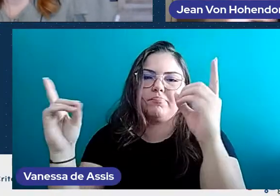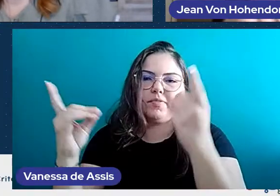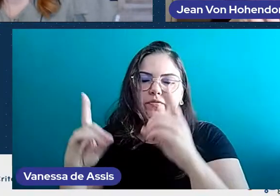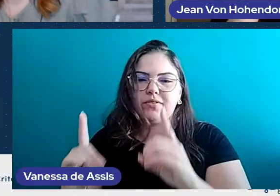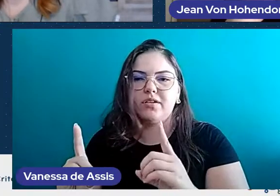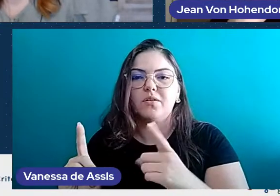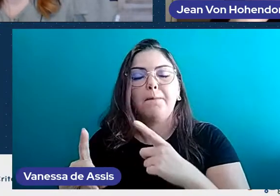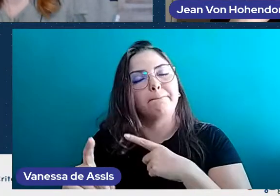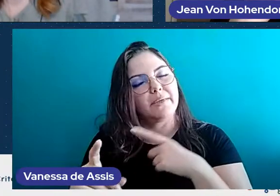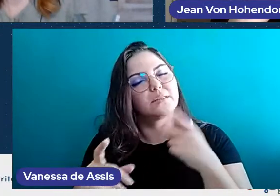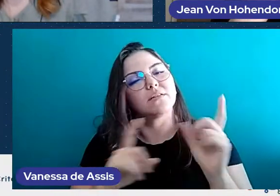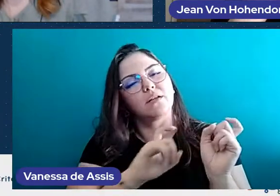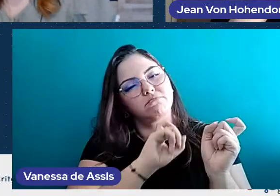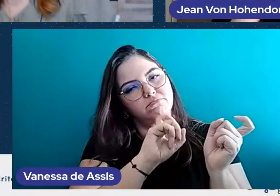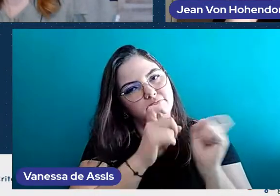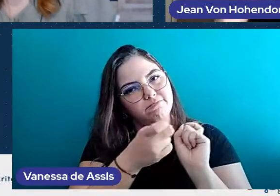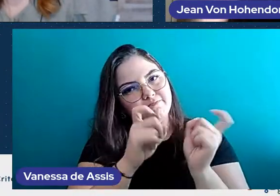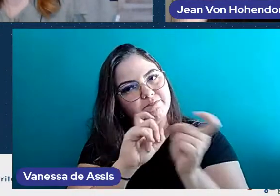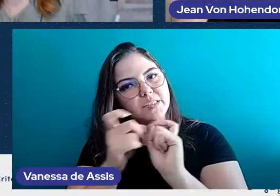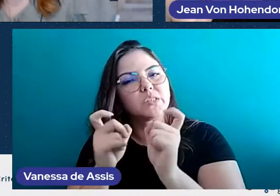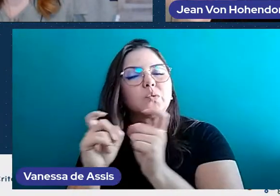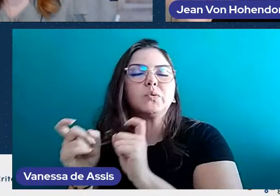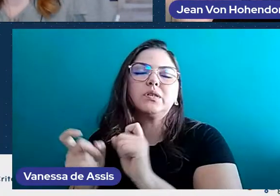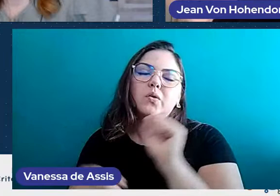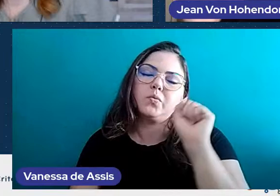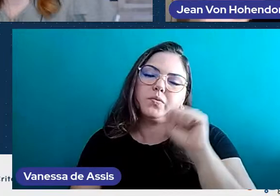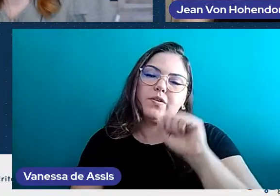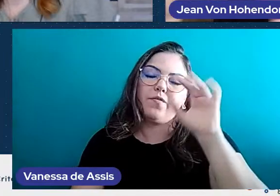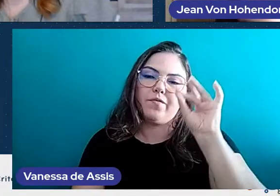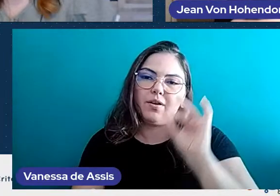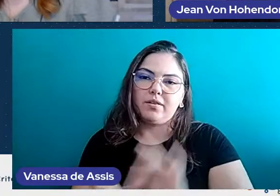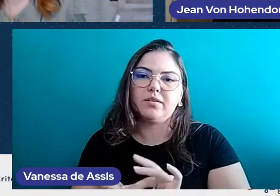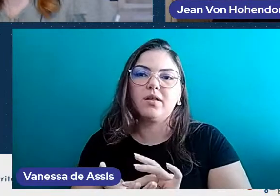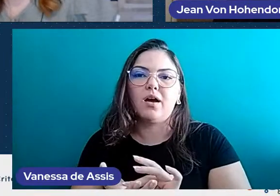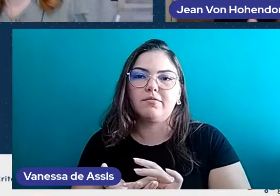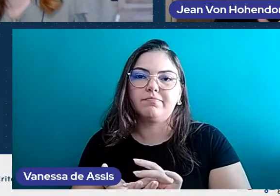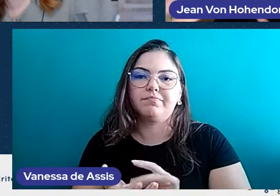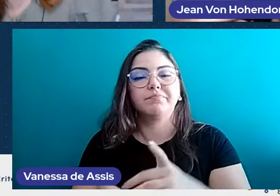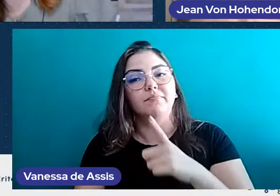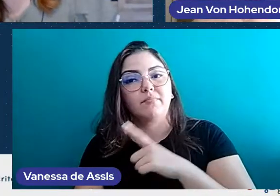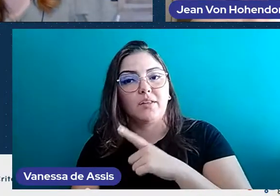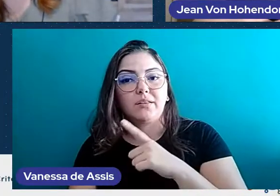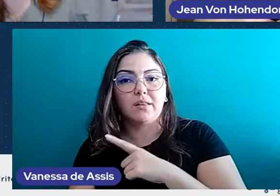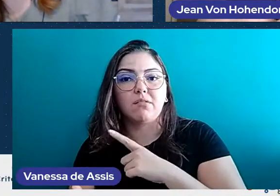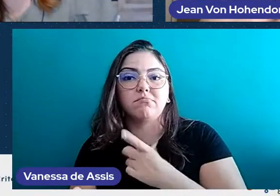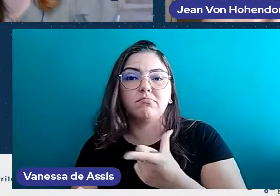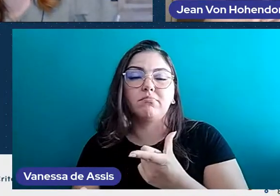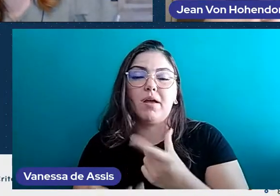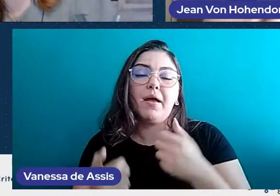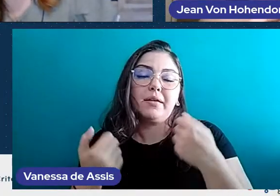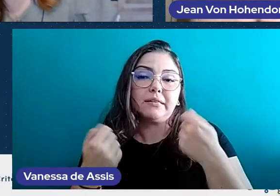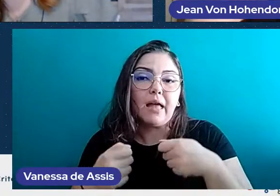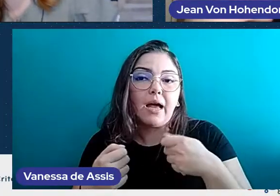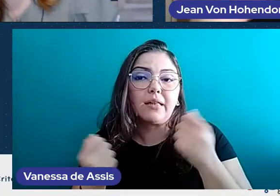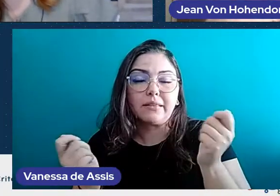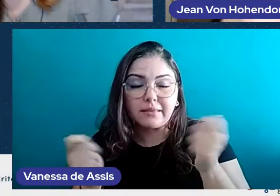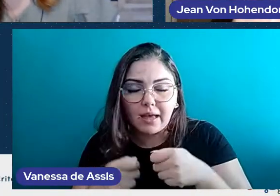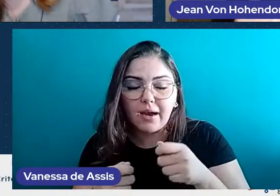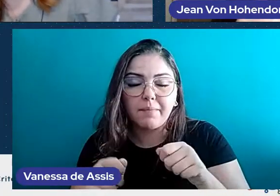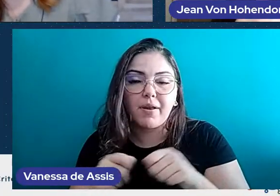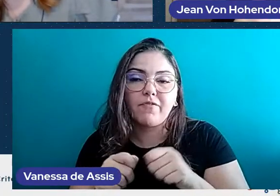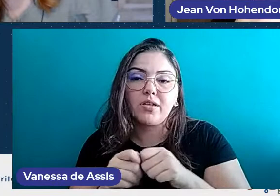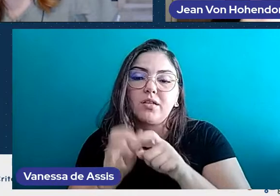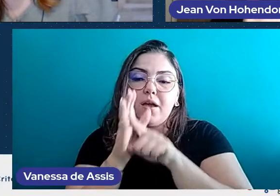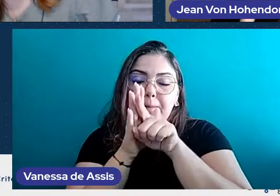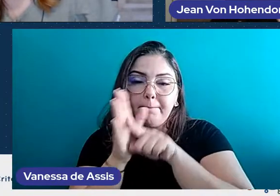estudos, inclusive em estudos que talvez não tenham esse foco, mas que o resultado aponte para isso. Então,